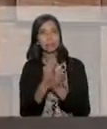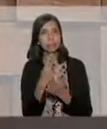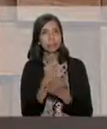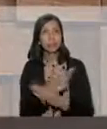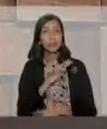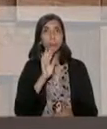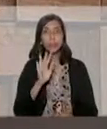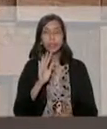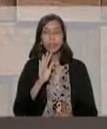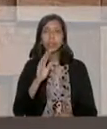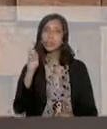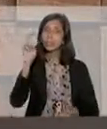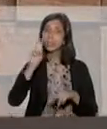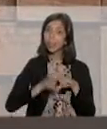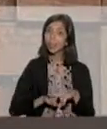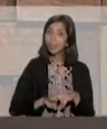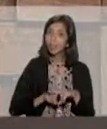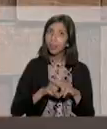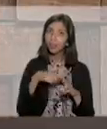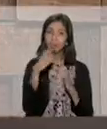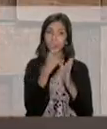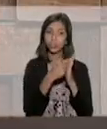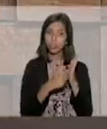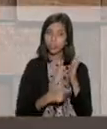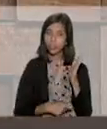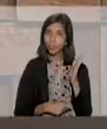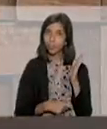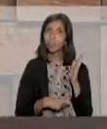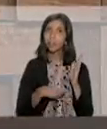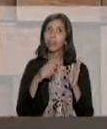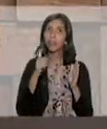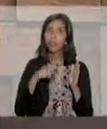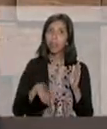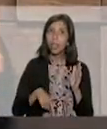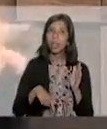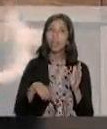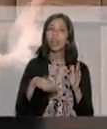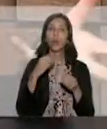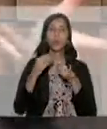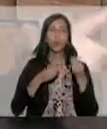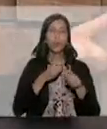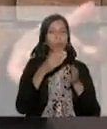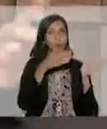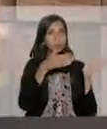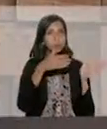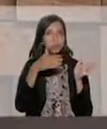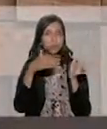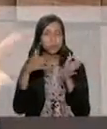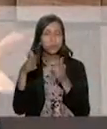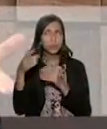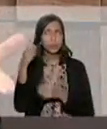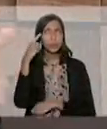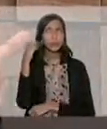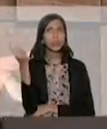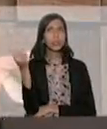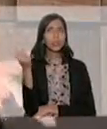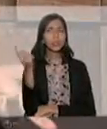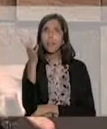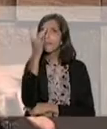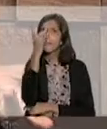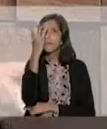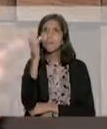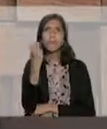né? Mas quando eu me sentei para escrever, que era abrir umas cenas, escrever umas cenas, eu falei, gente, mas isso é